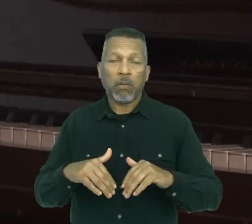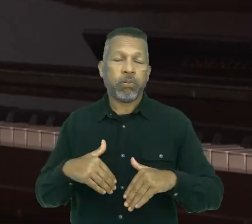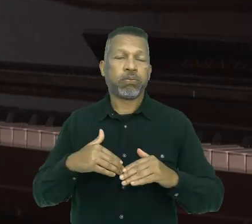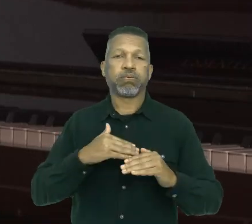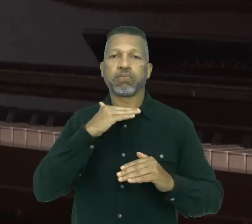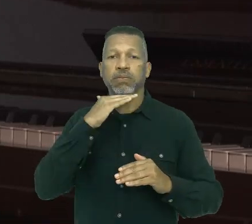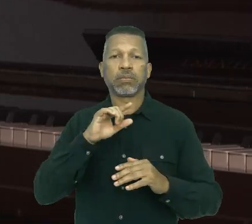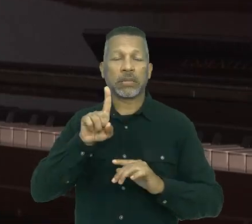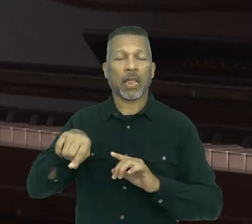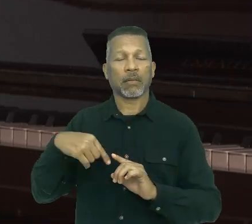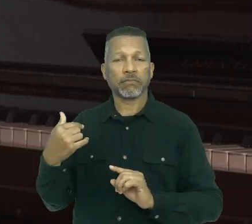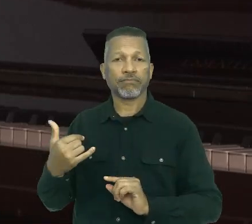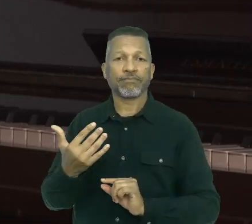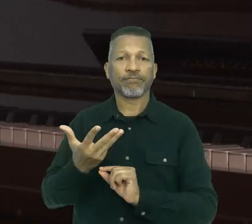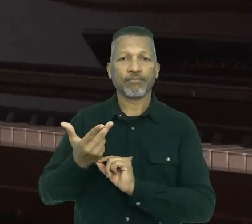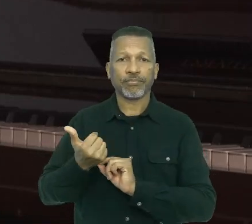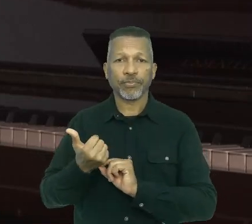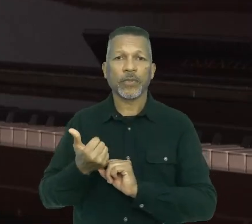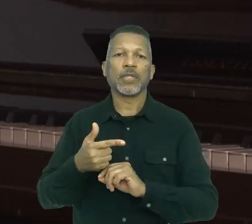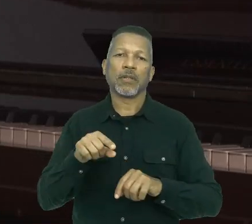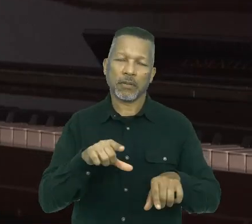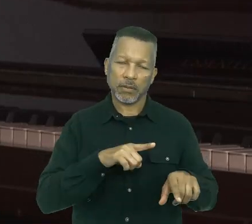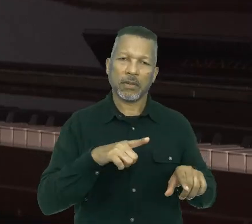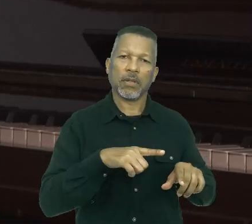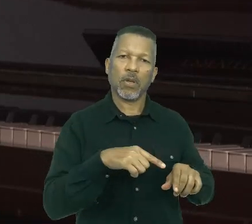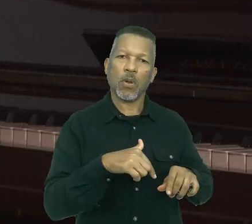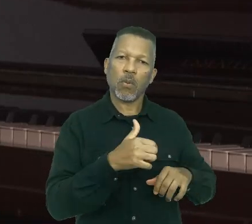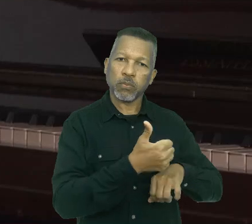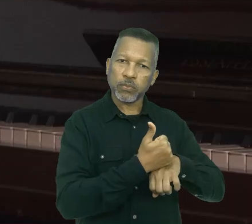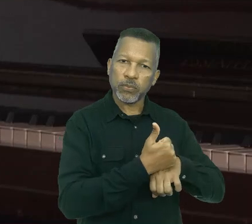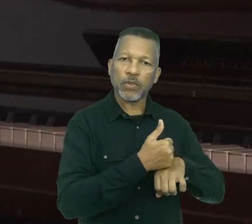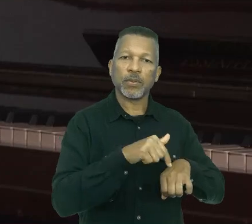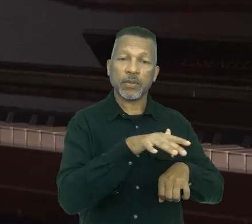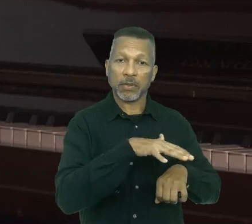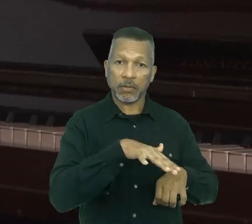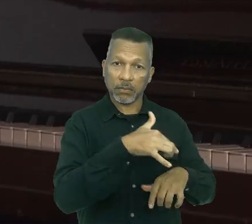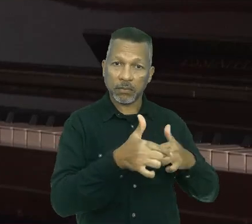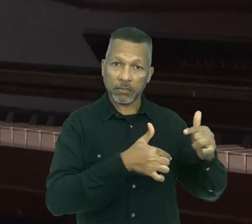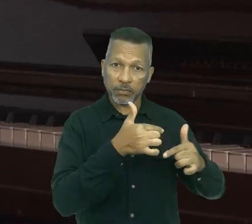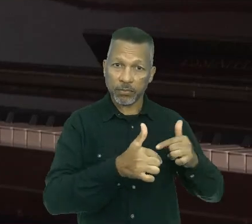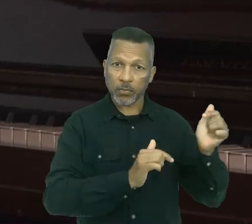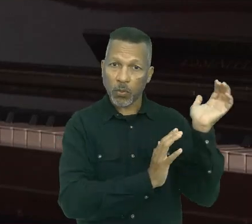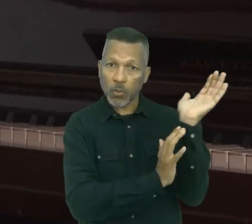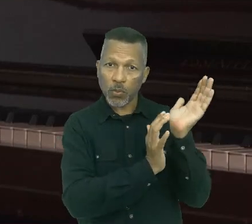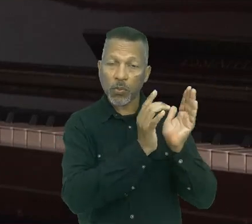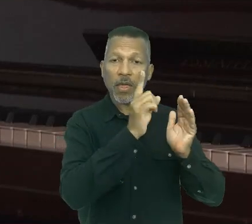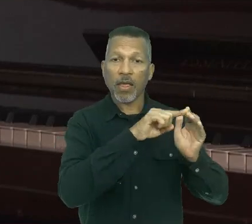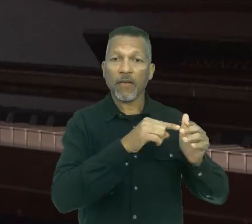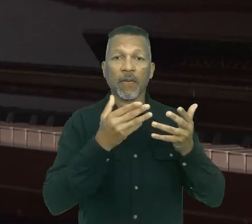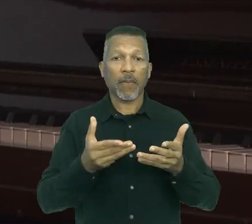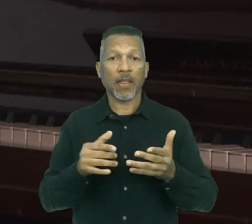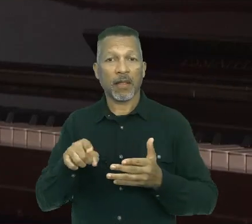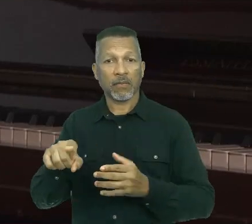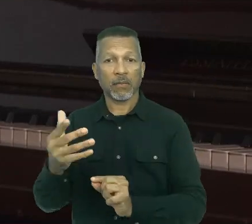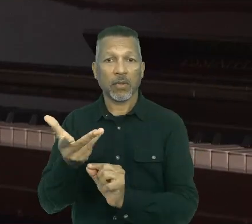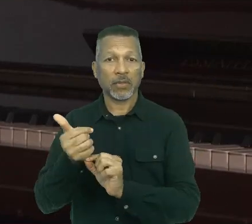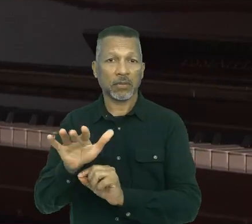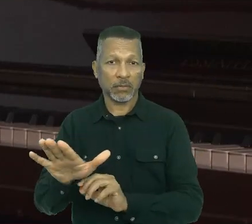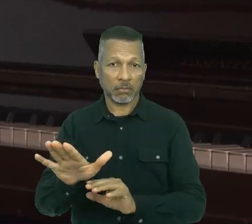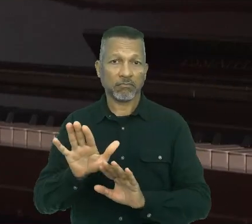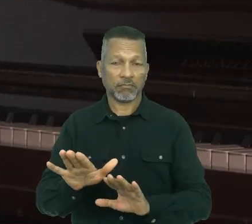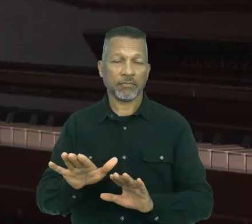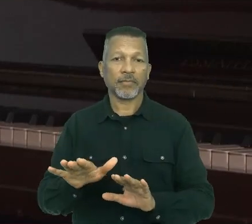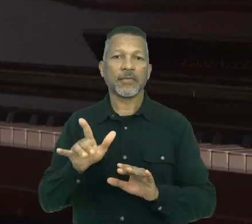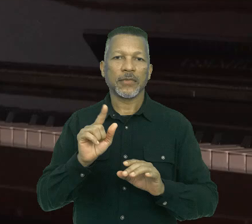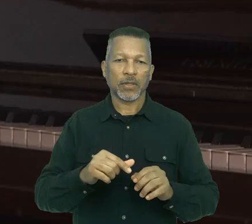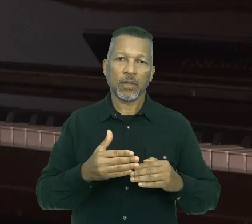artístico. Então, você já tem um profissional para trabalhar com essa parte burocrática e deixa mais leveza para a criação artística. Então, a